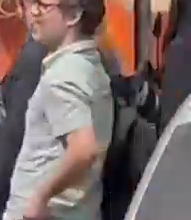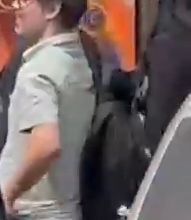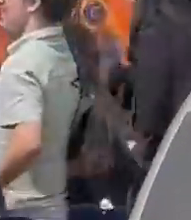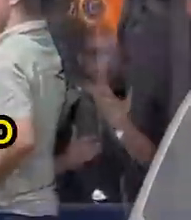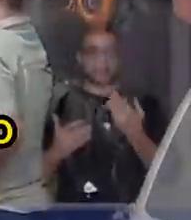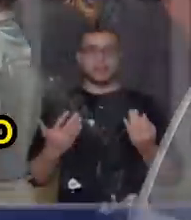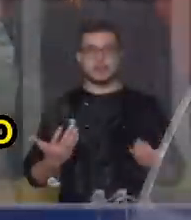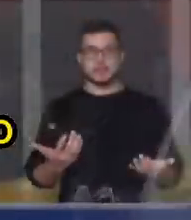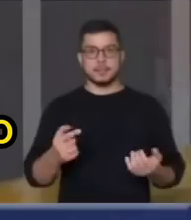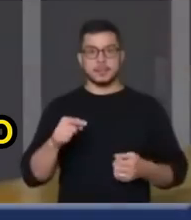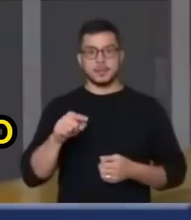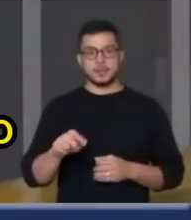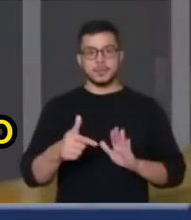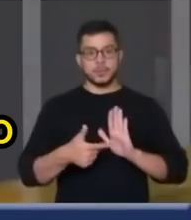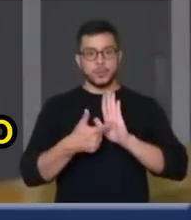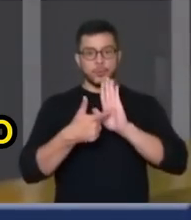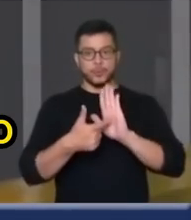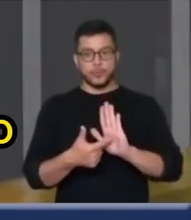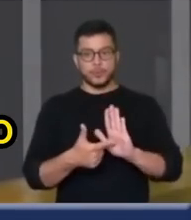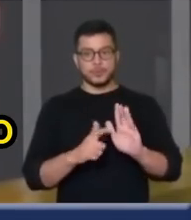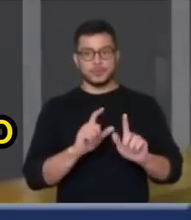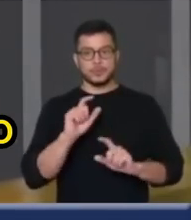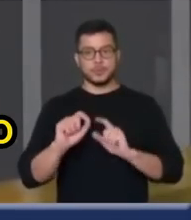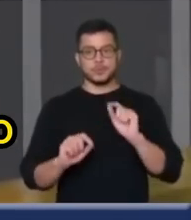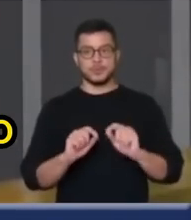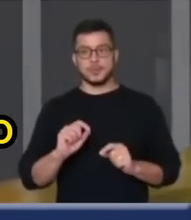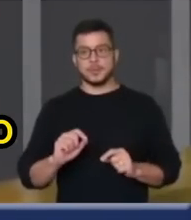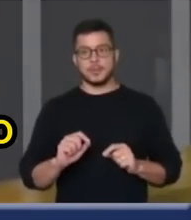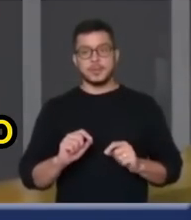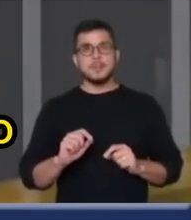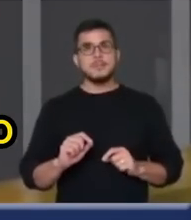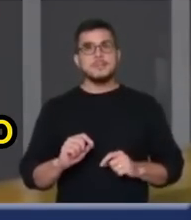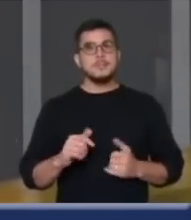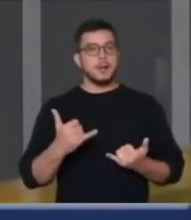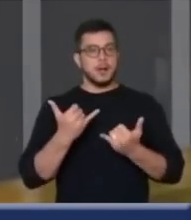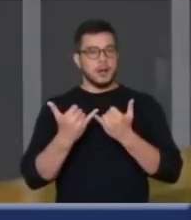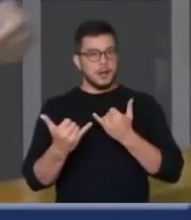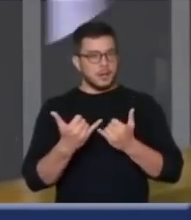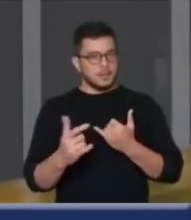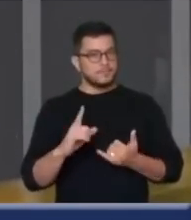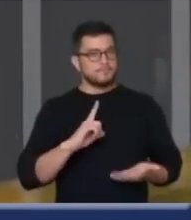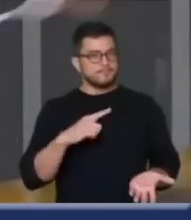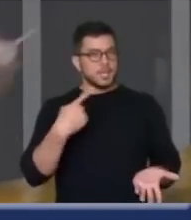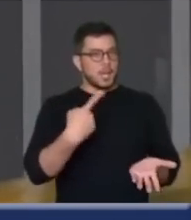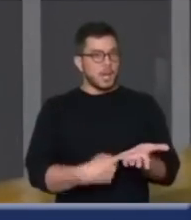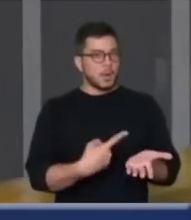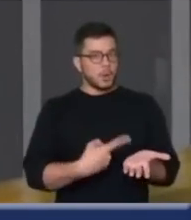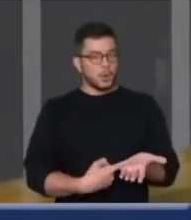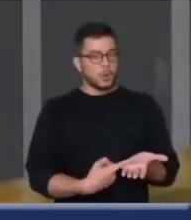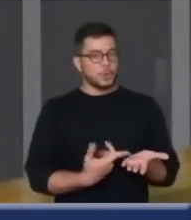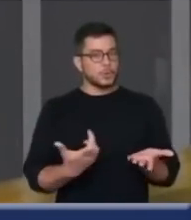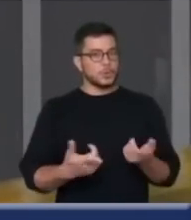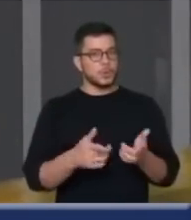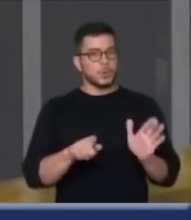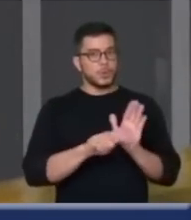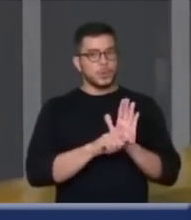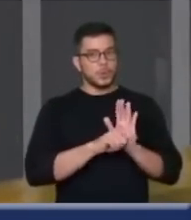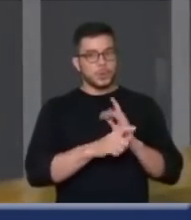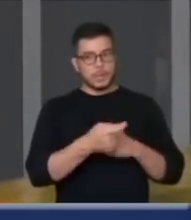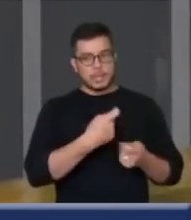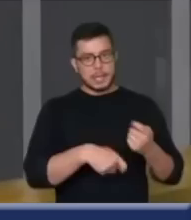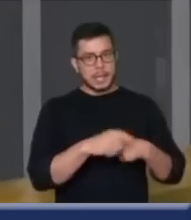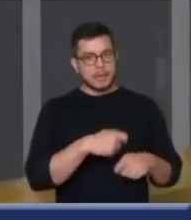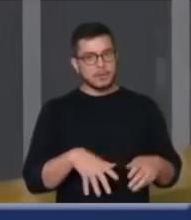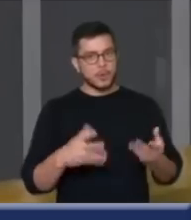demonstração daquele tipo de gente que tem um fechamento com o tráfico, ou um diálogo cabuloso. Assim